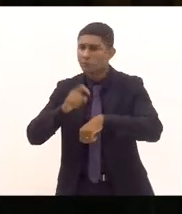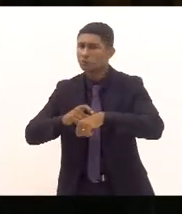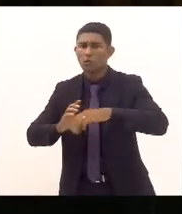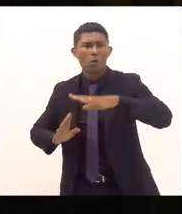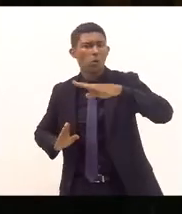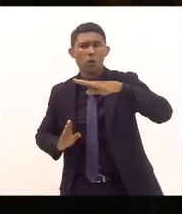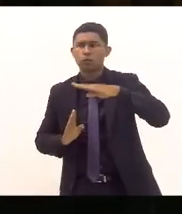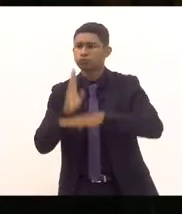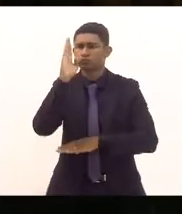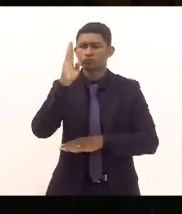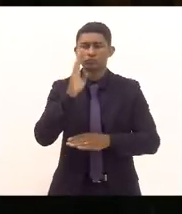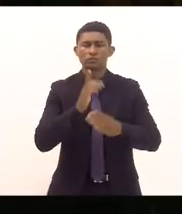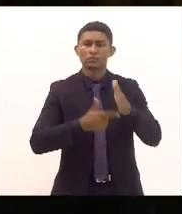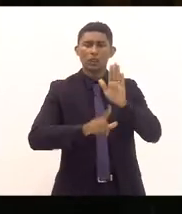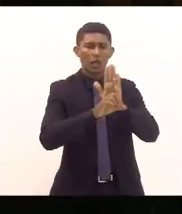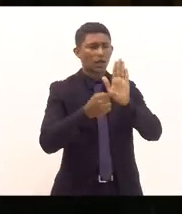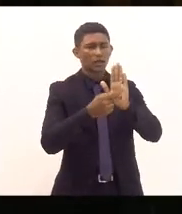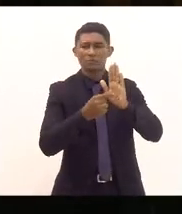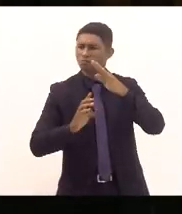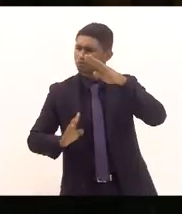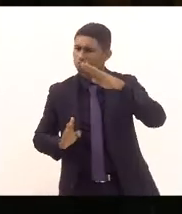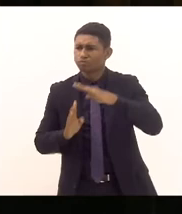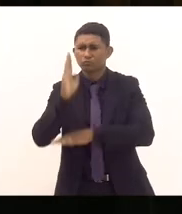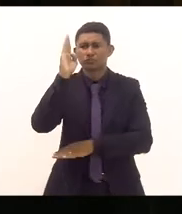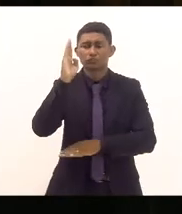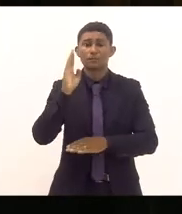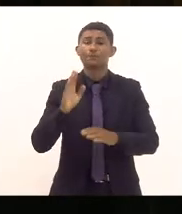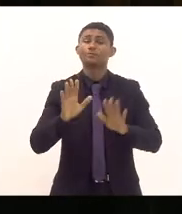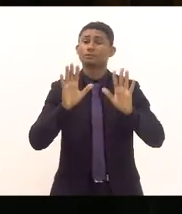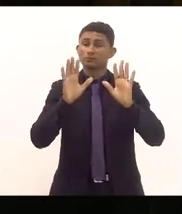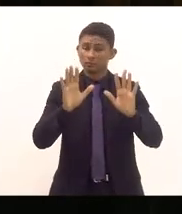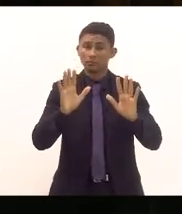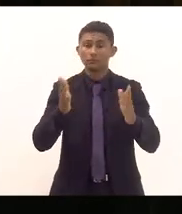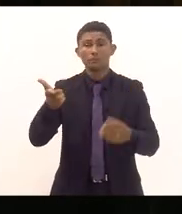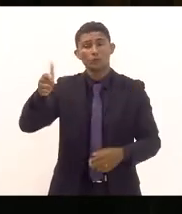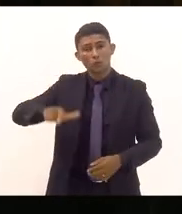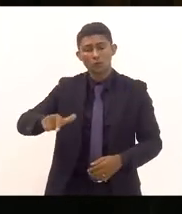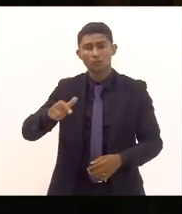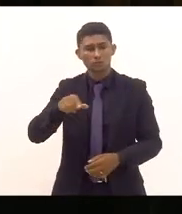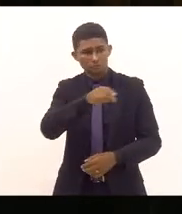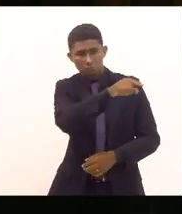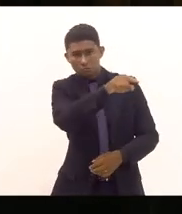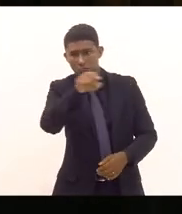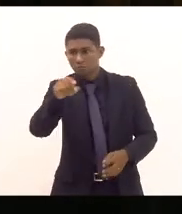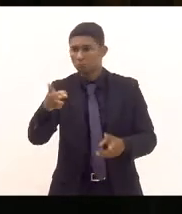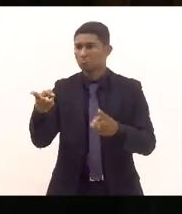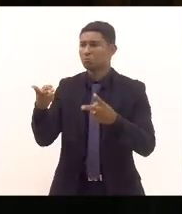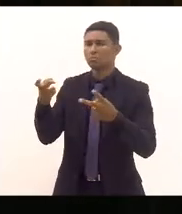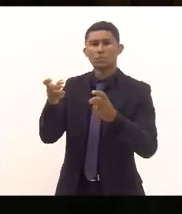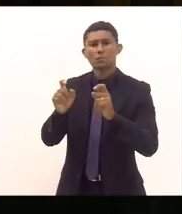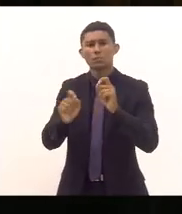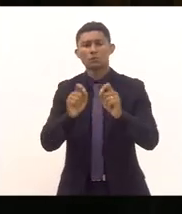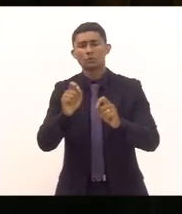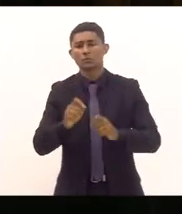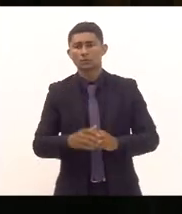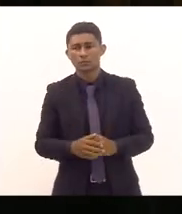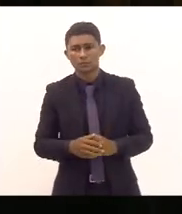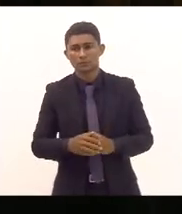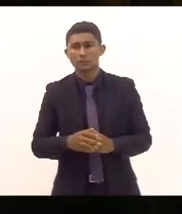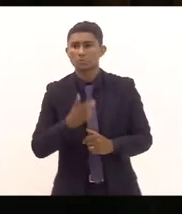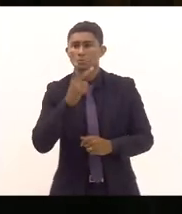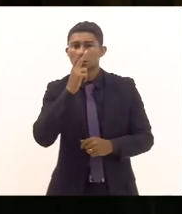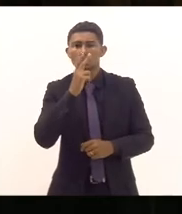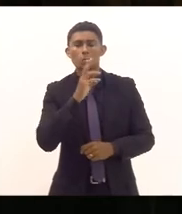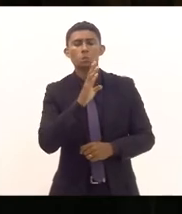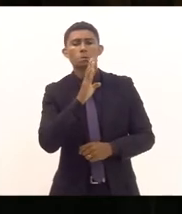determinado por essa legislação Estadual no entanto mais uma vez perceba a indignação é e o